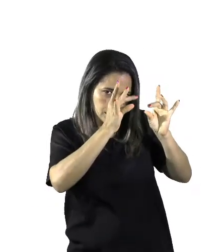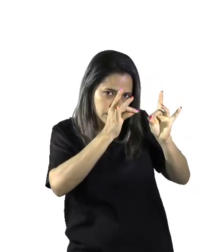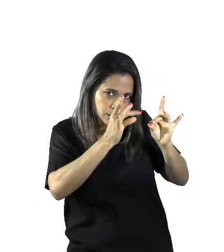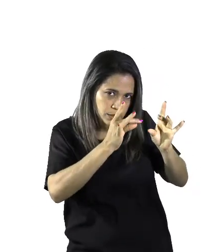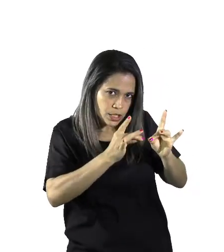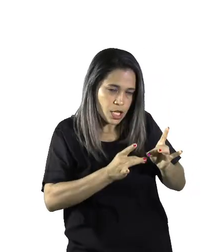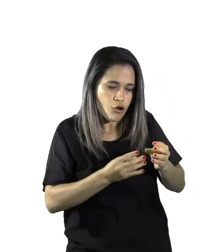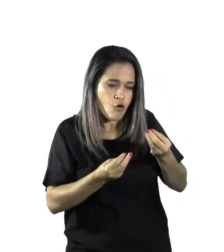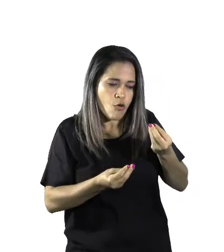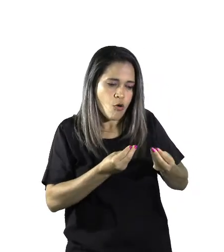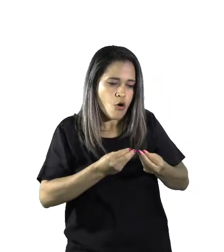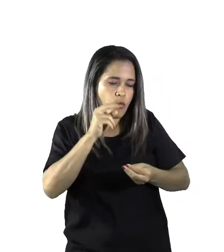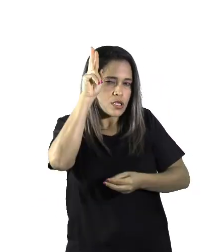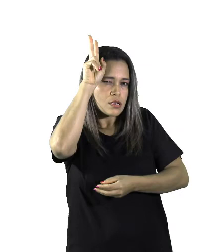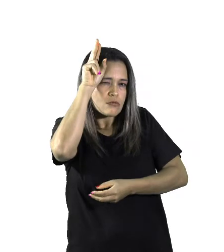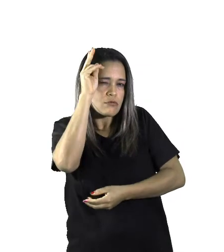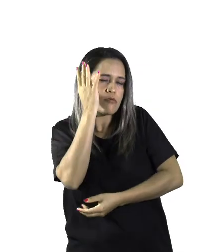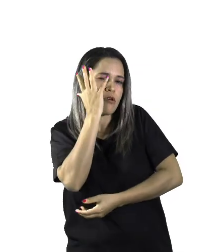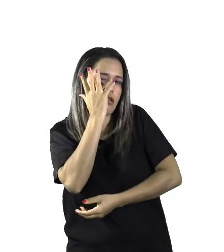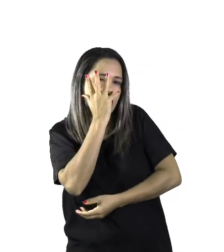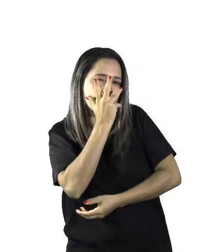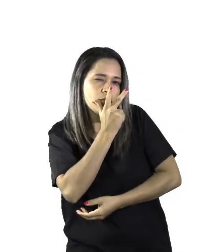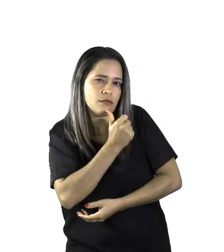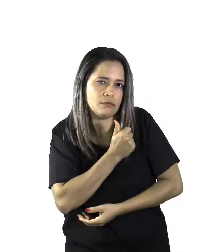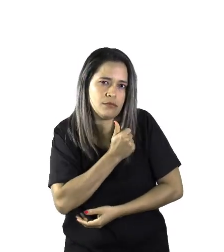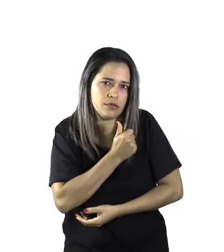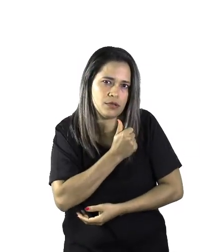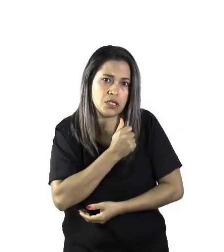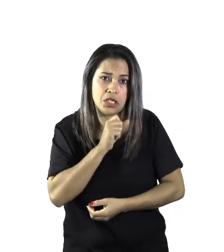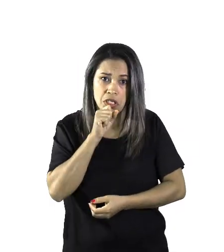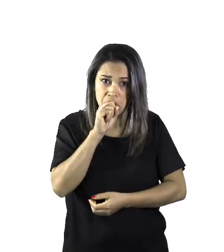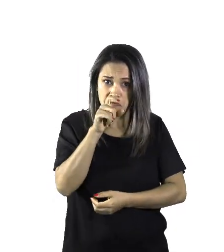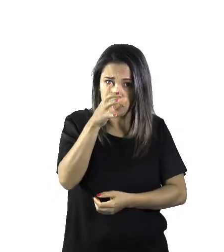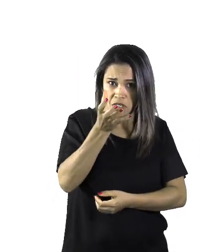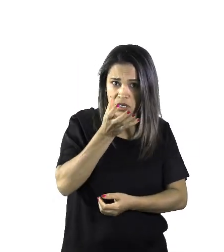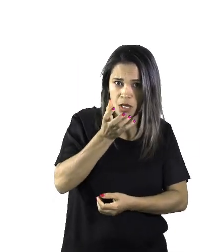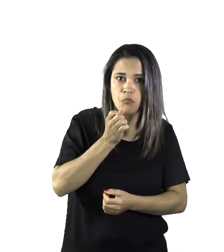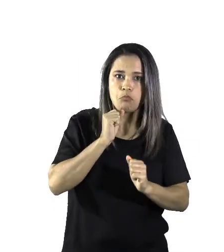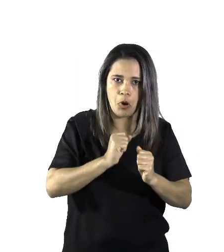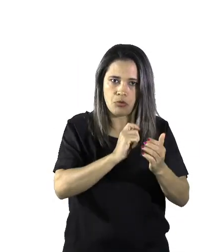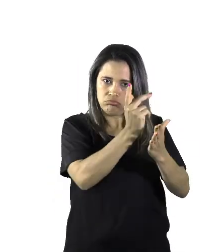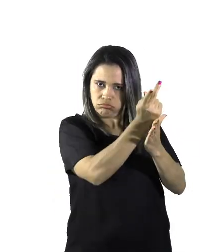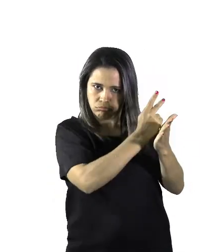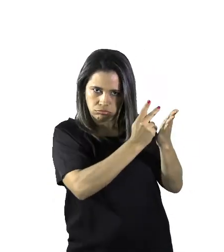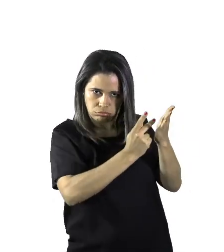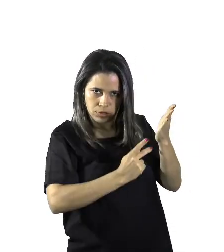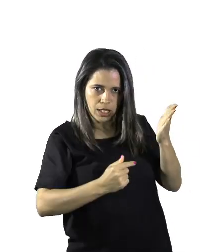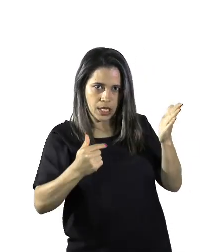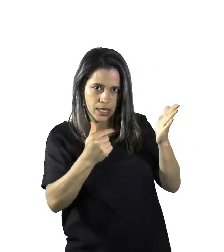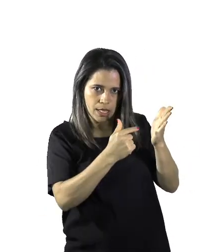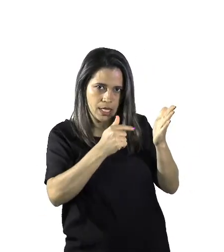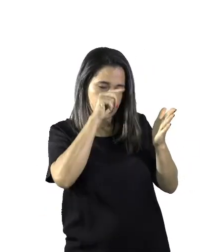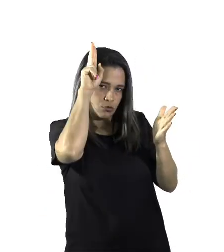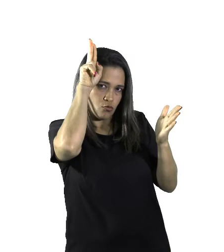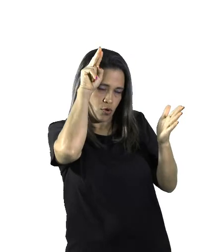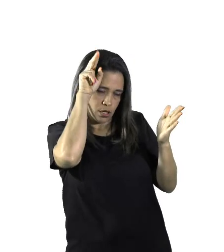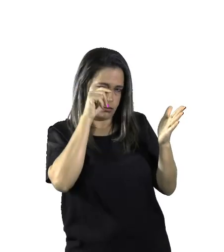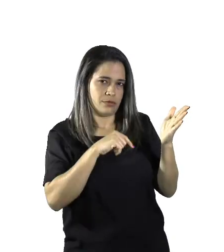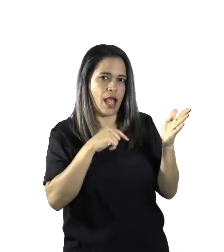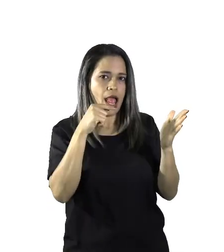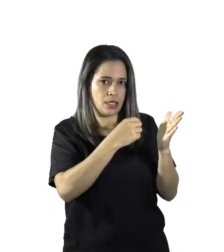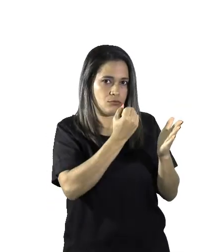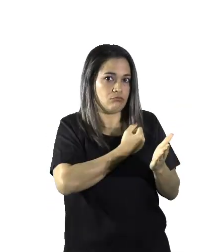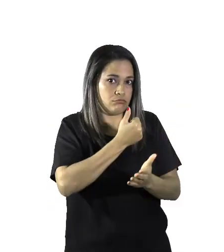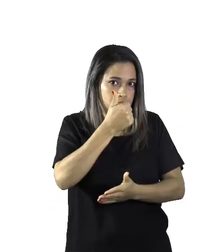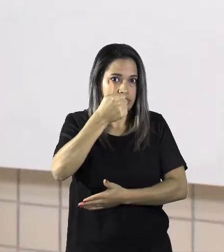coelha. Se quiser, você pode fazer até um desenho da coelhinha. Essa é a questão 17.